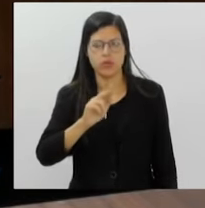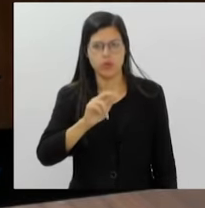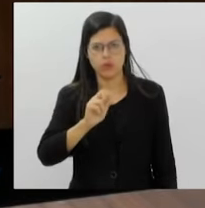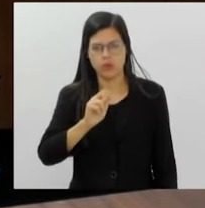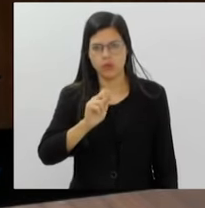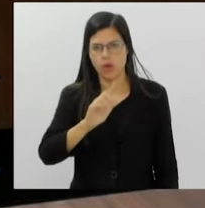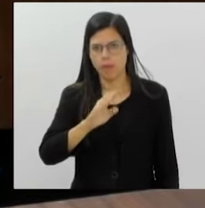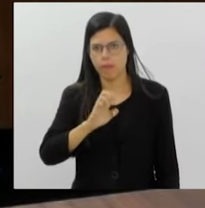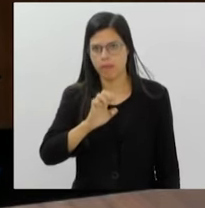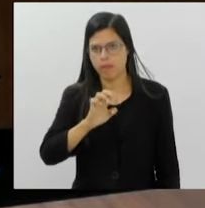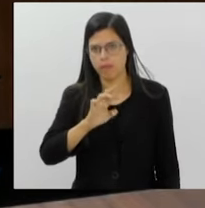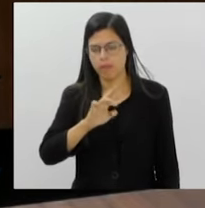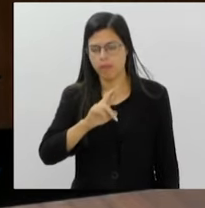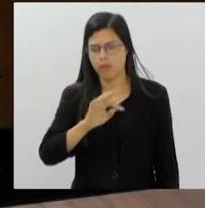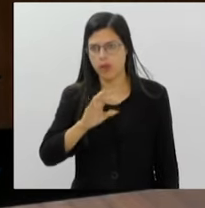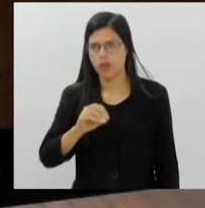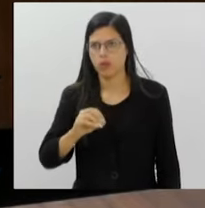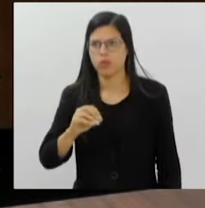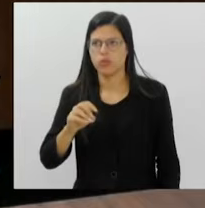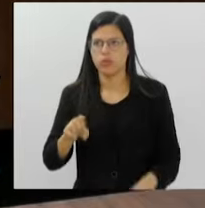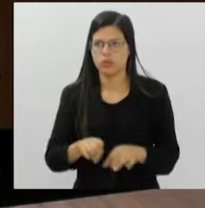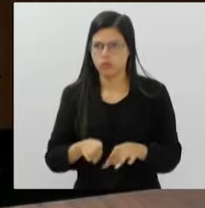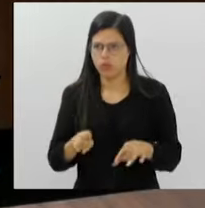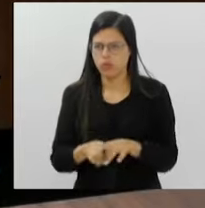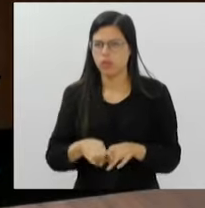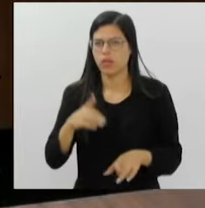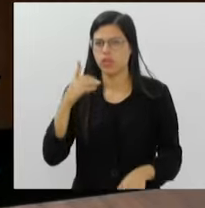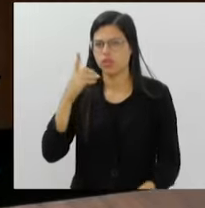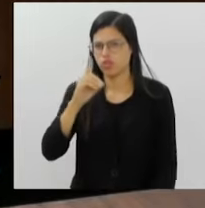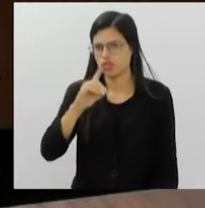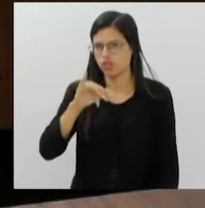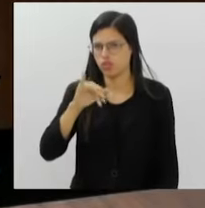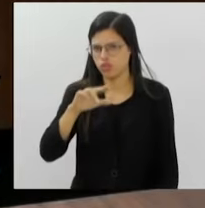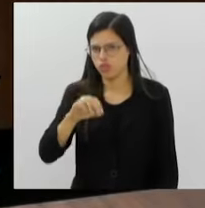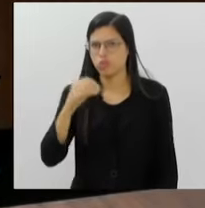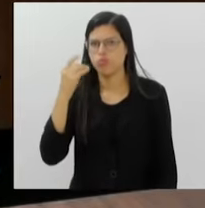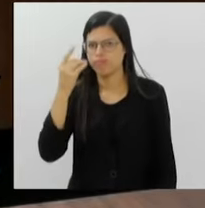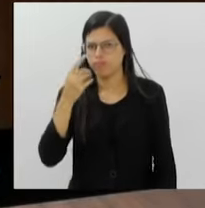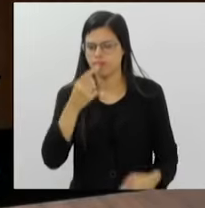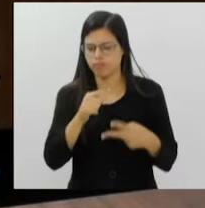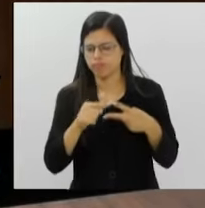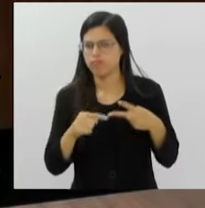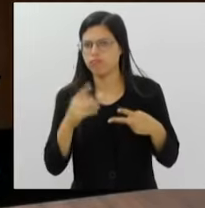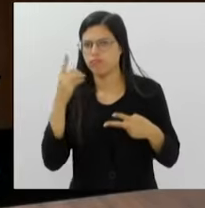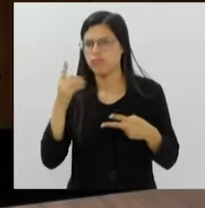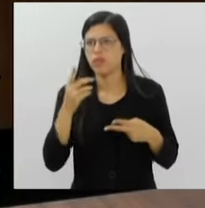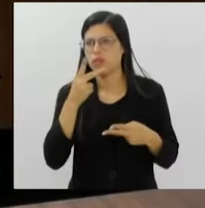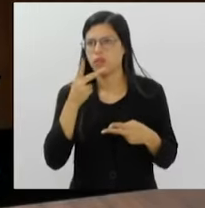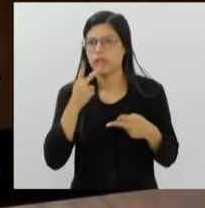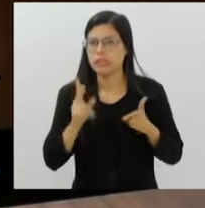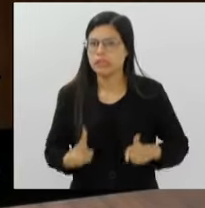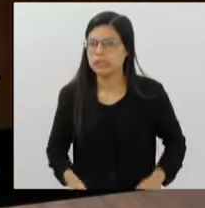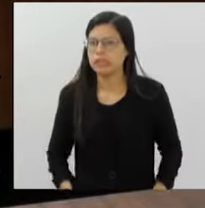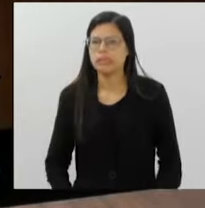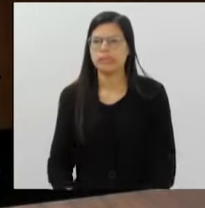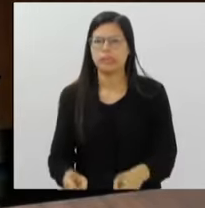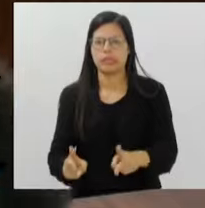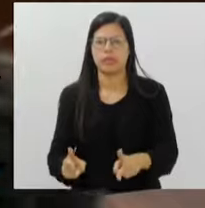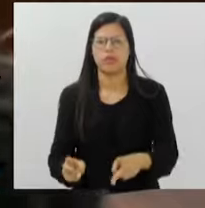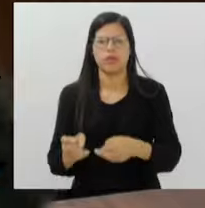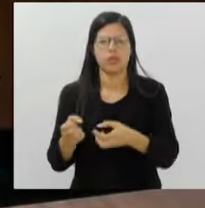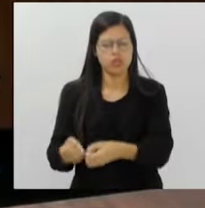e o deputado Marcelo Seu Dino. Dizer que sempre nós estamos aqui ouvindo, eles são